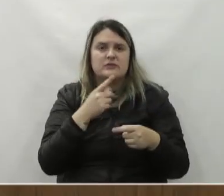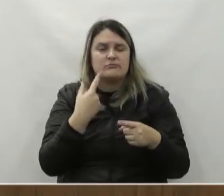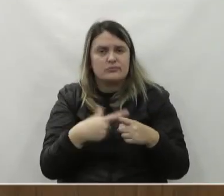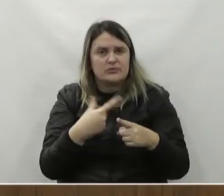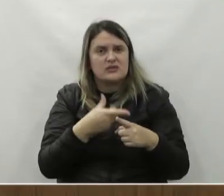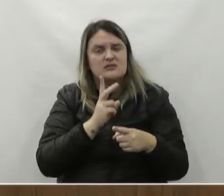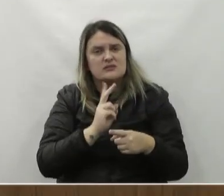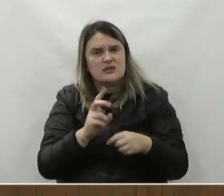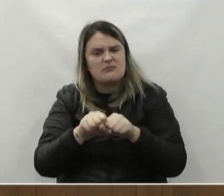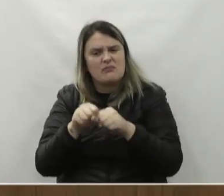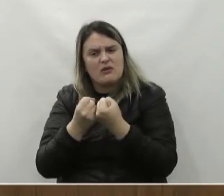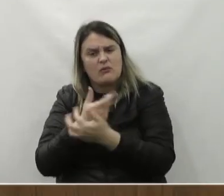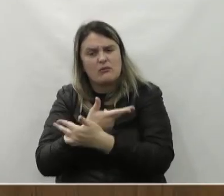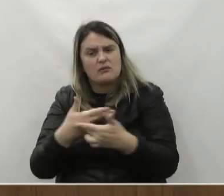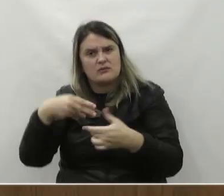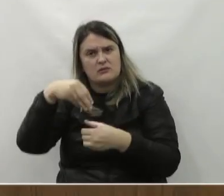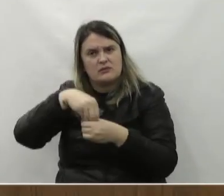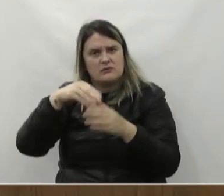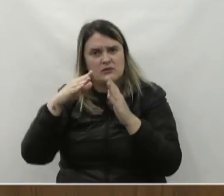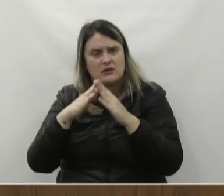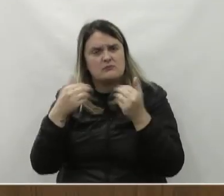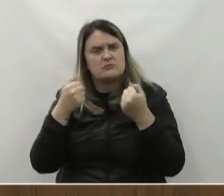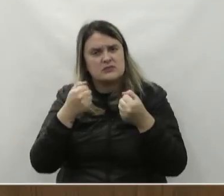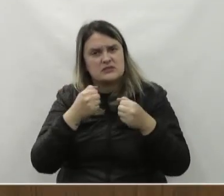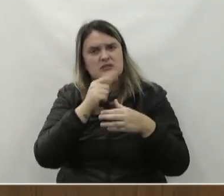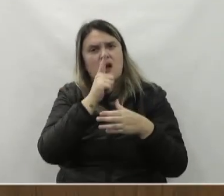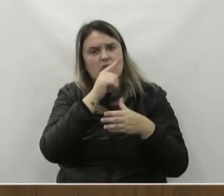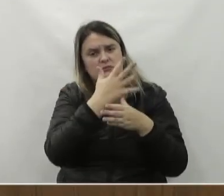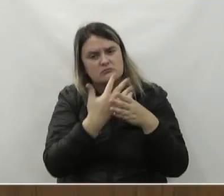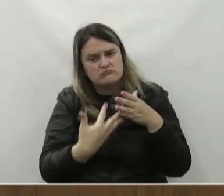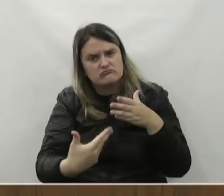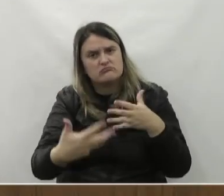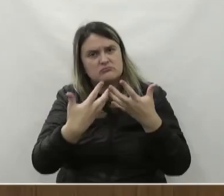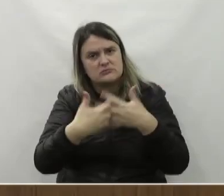garantir a funcionalidade do sistema de escoamento.